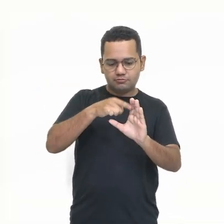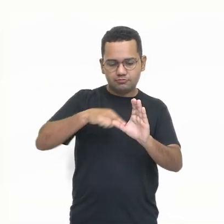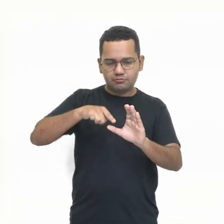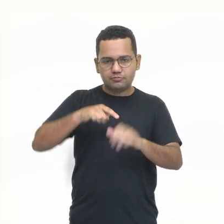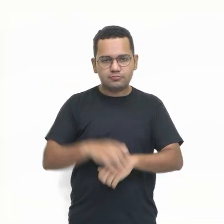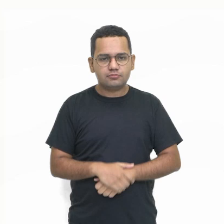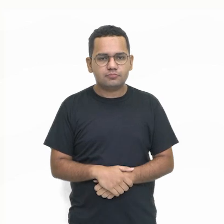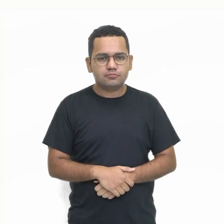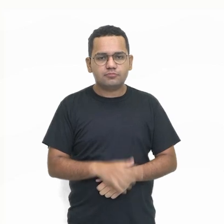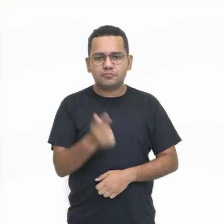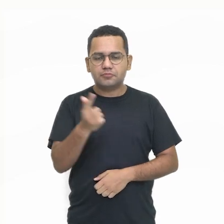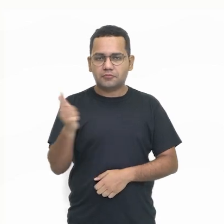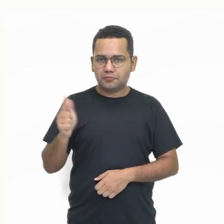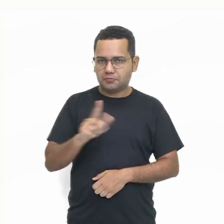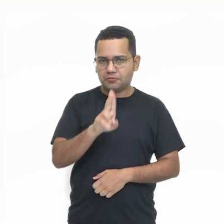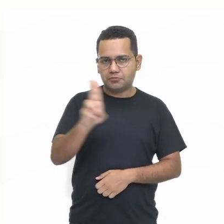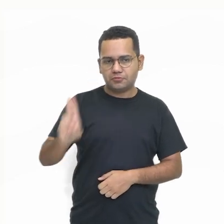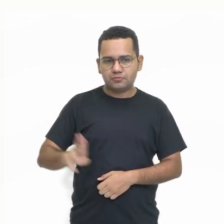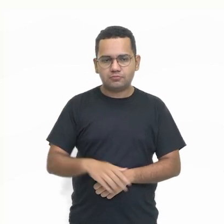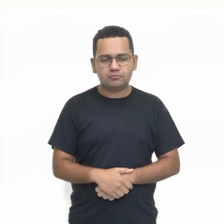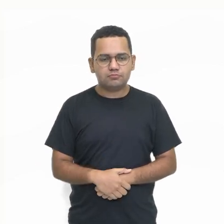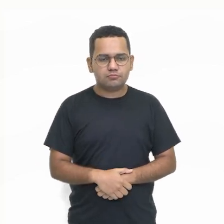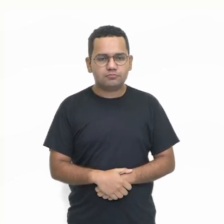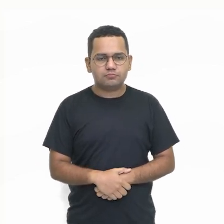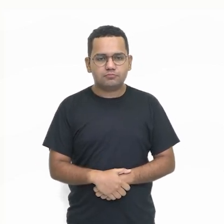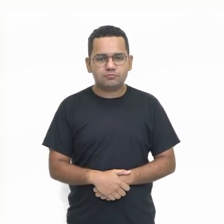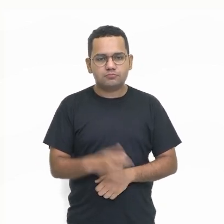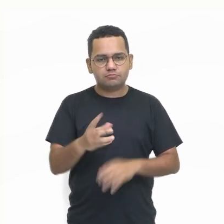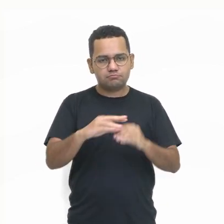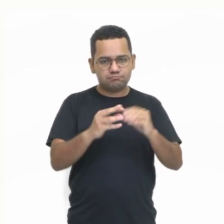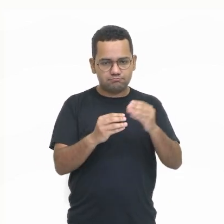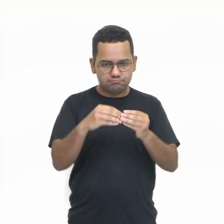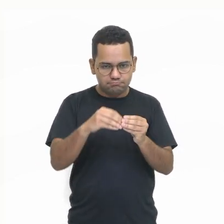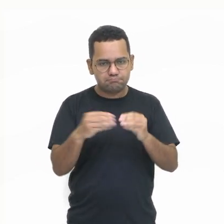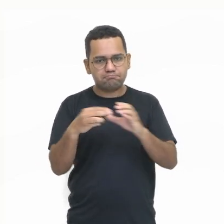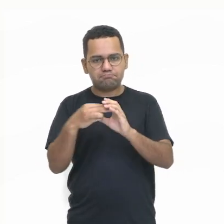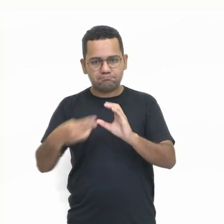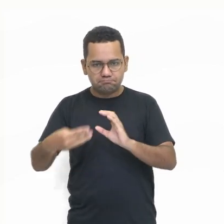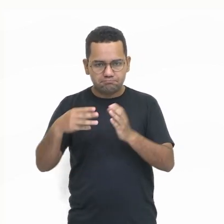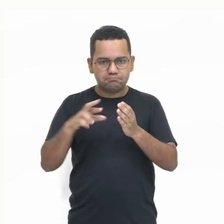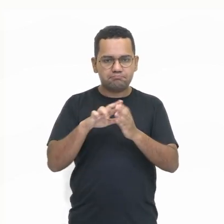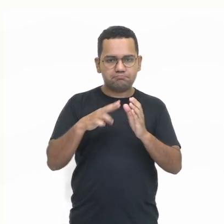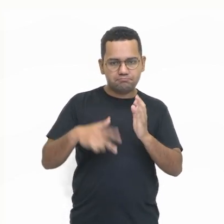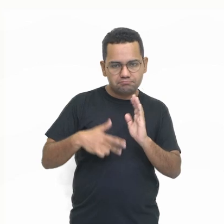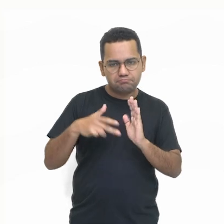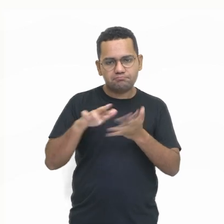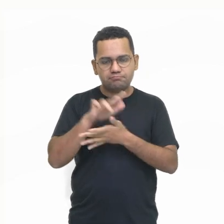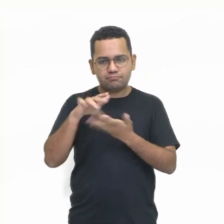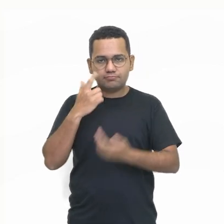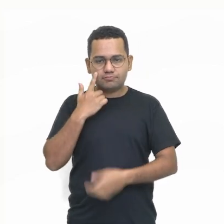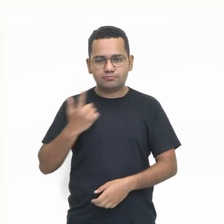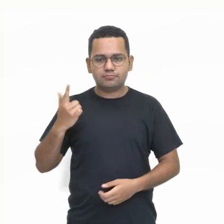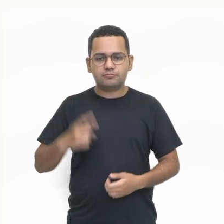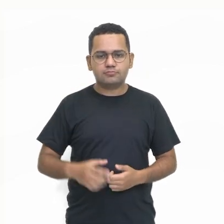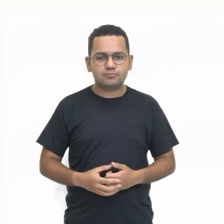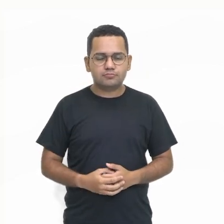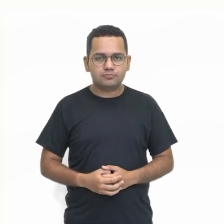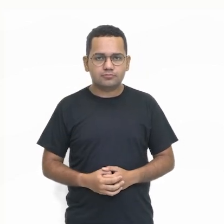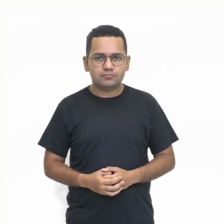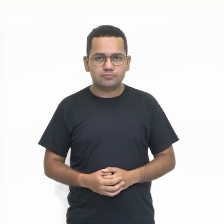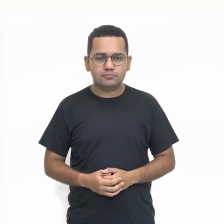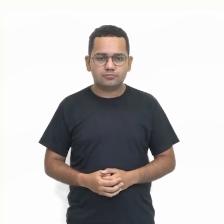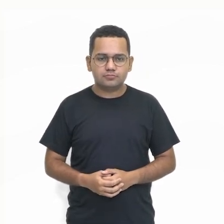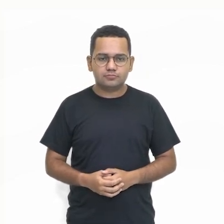organelas citoplasmáticas. Centríolo, complexo de Golgi, lisossomos, ribossomos, retículo